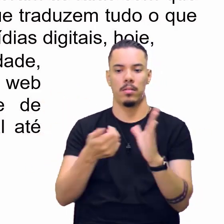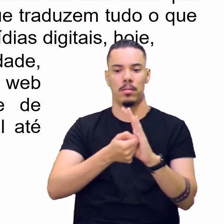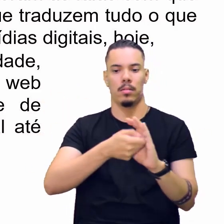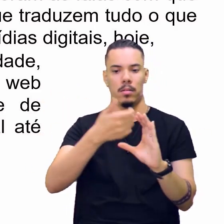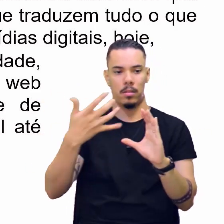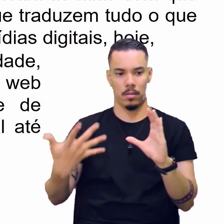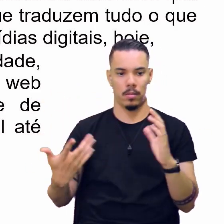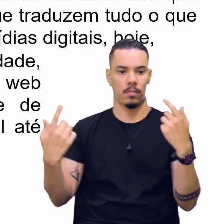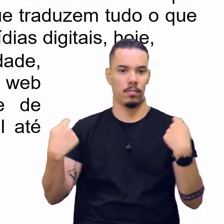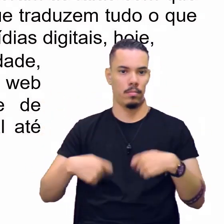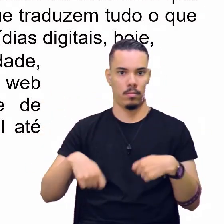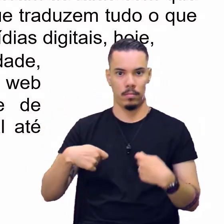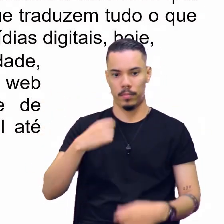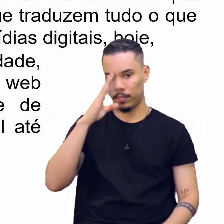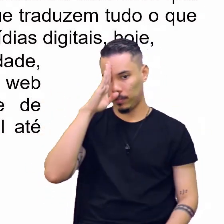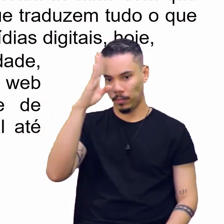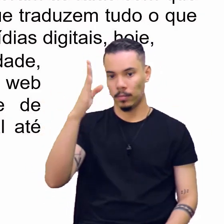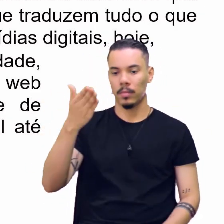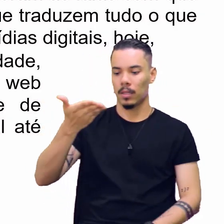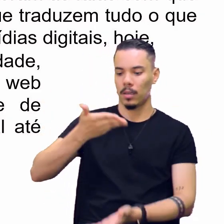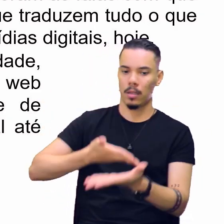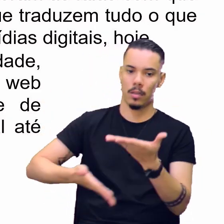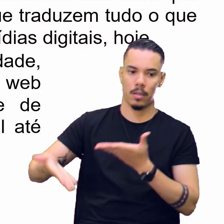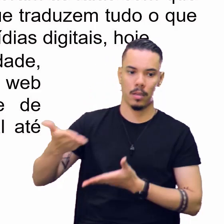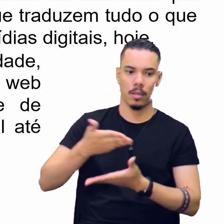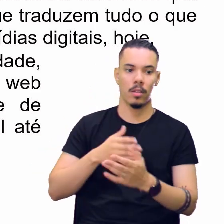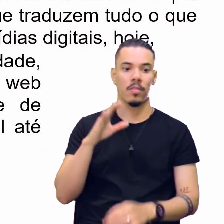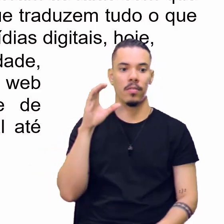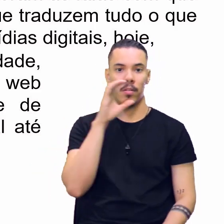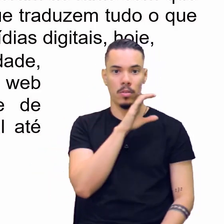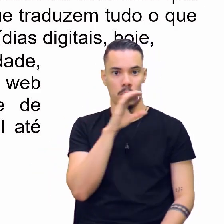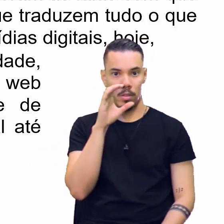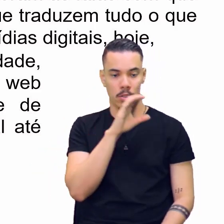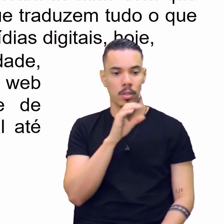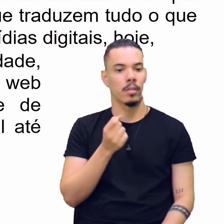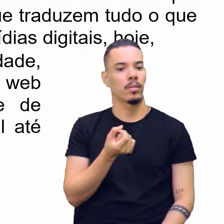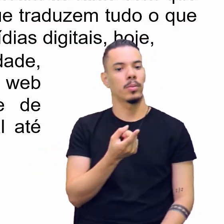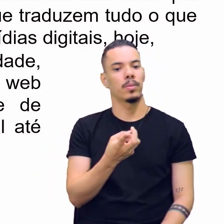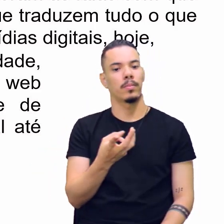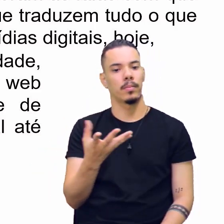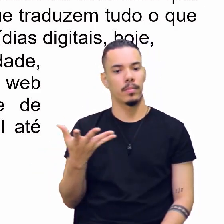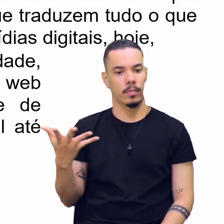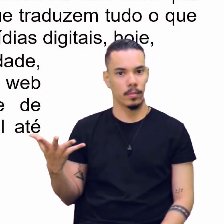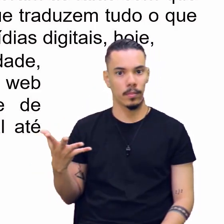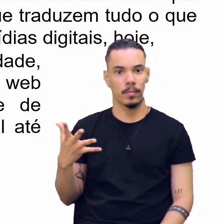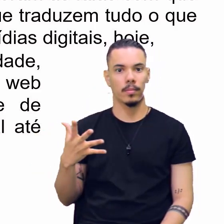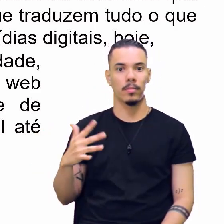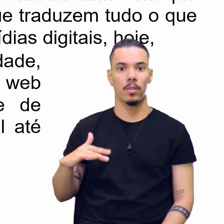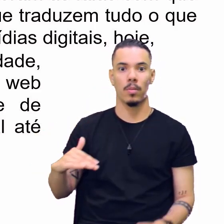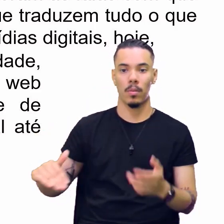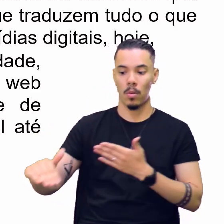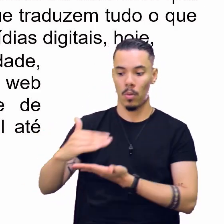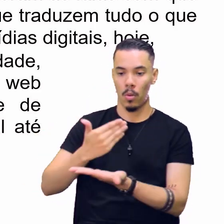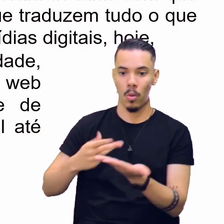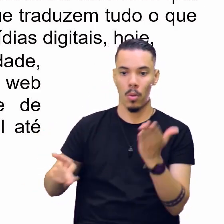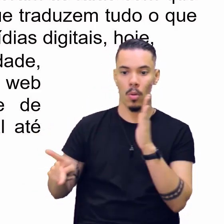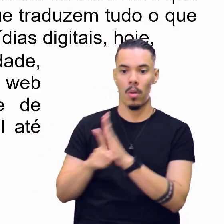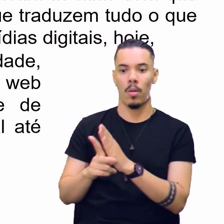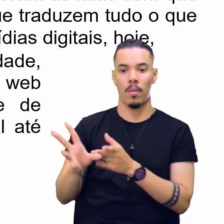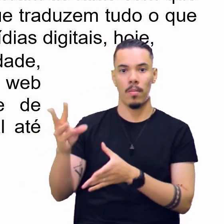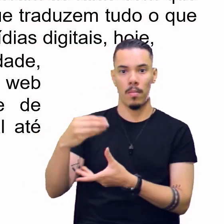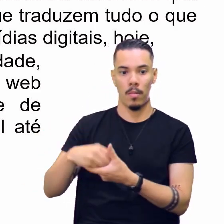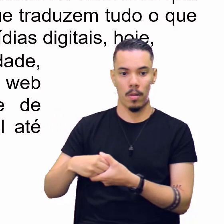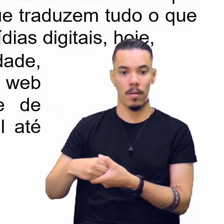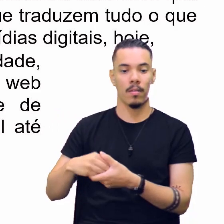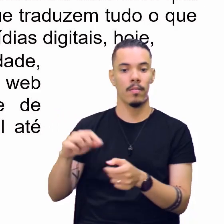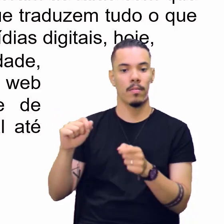essenciais como interatividade, velocidade, quantidade e mobilidade, que faz da